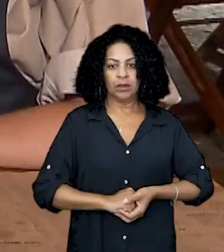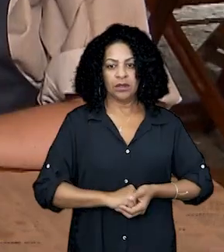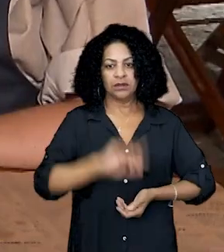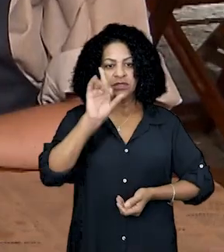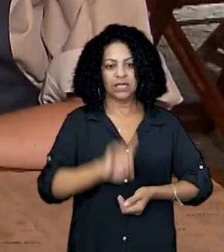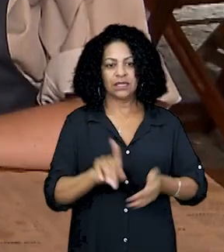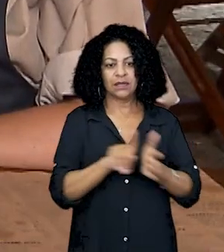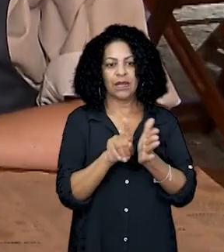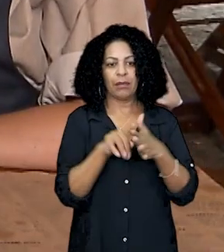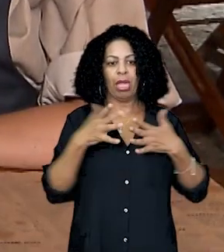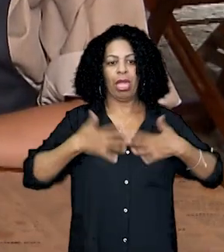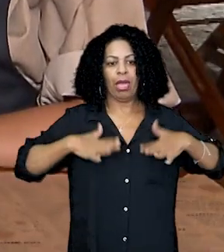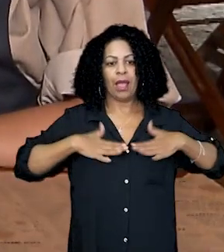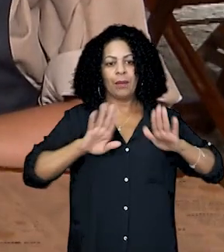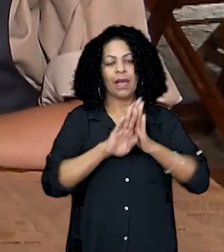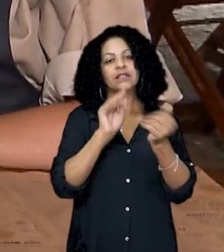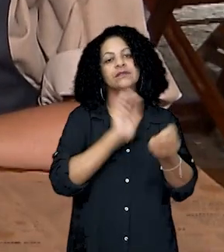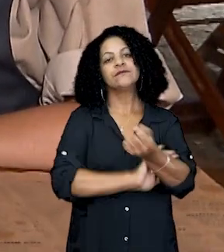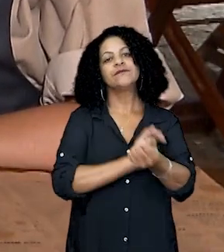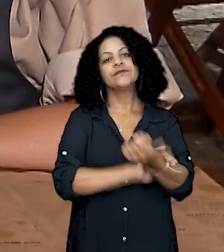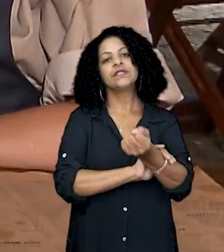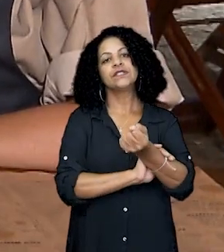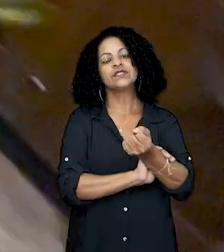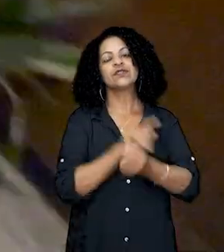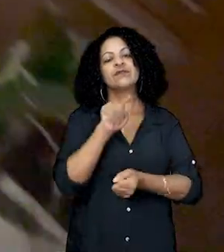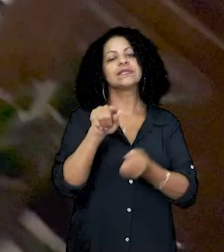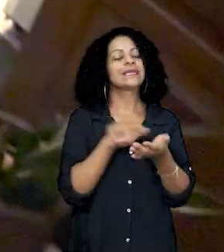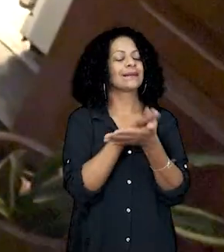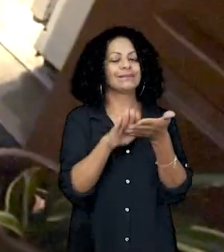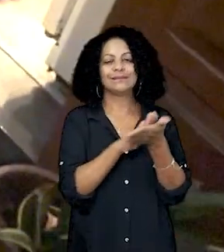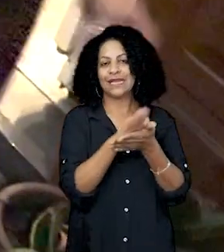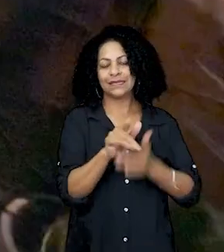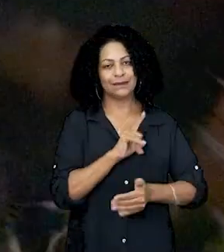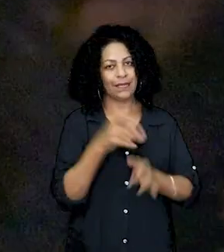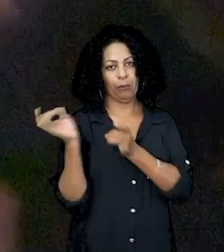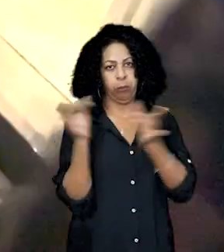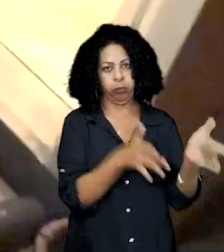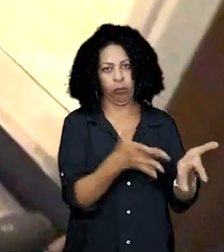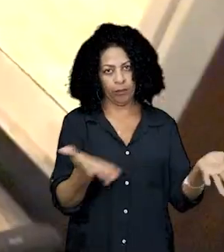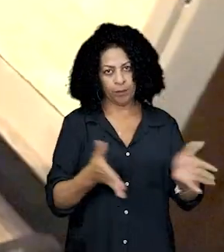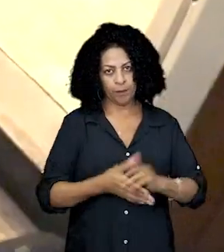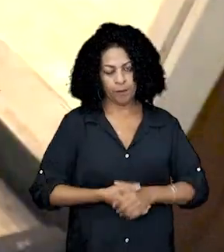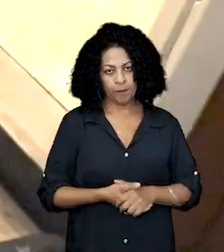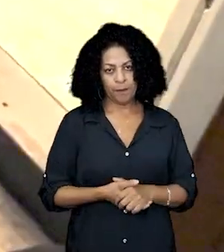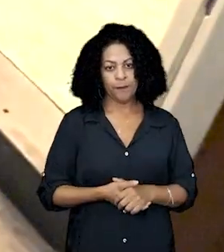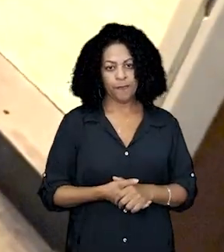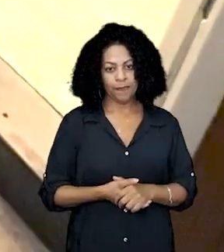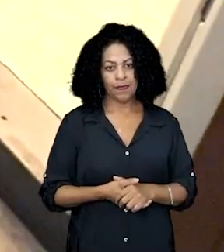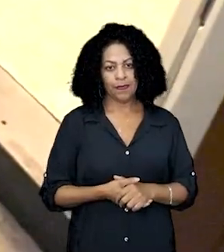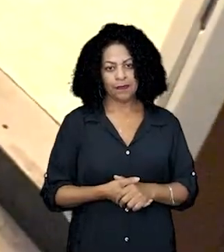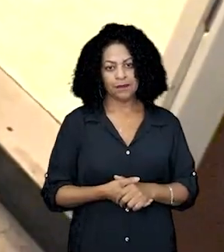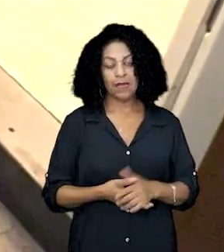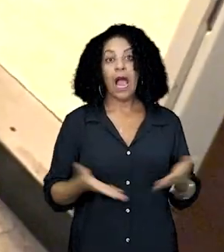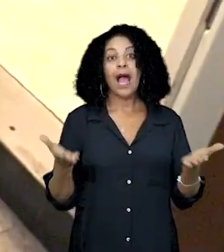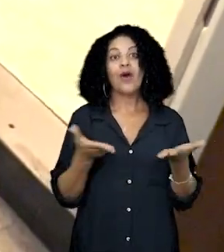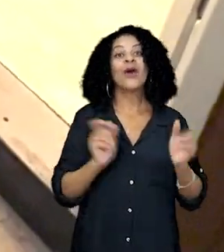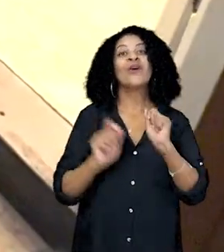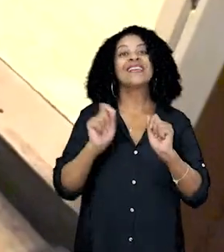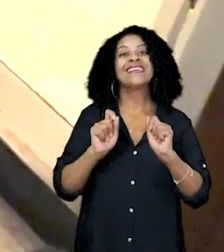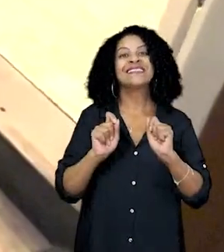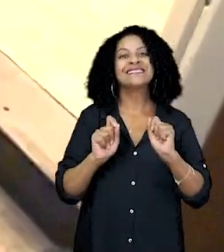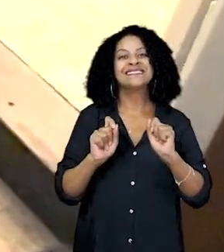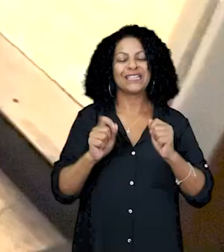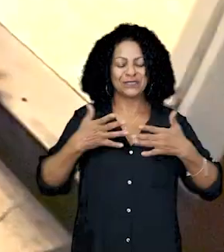mais tranquila, mas tem alguns vícios que você não larga. Esse é o momento de... Descanso,